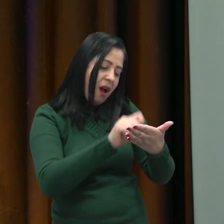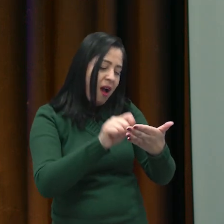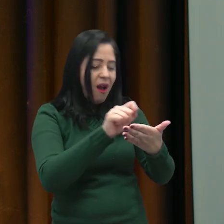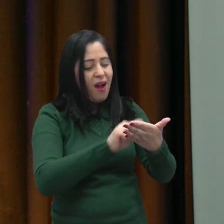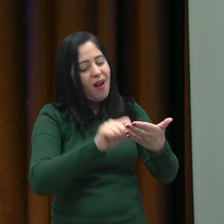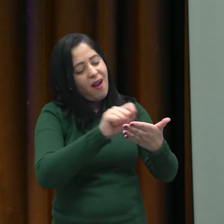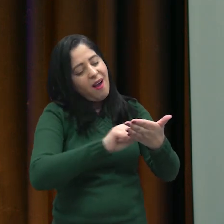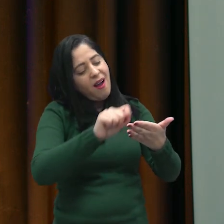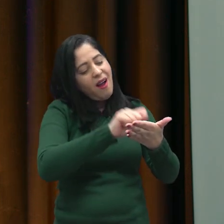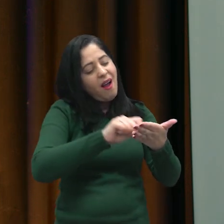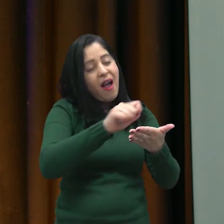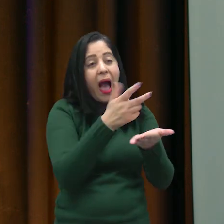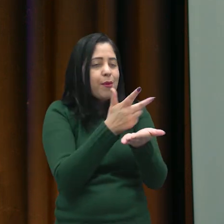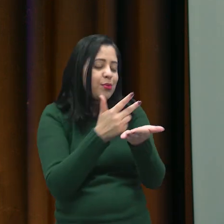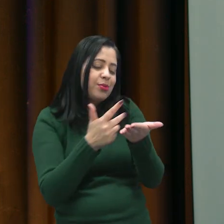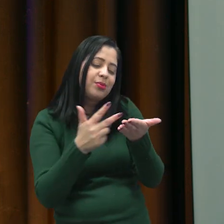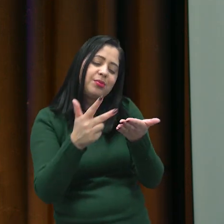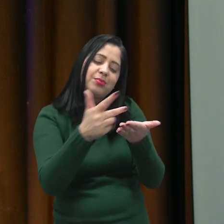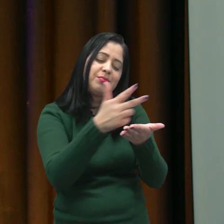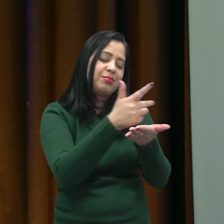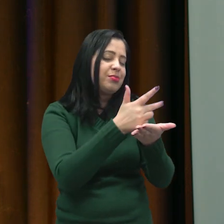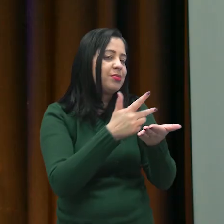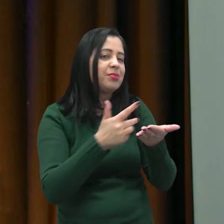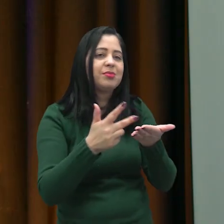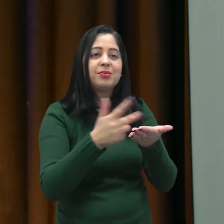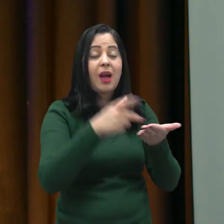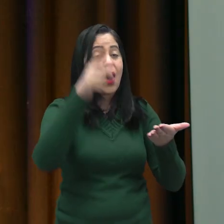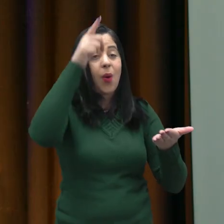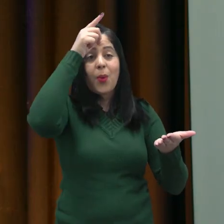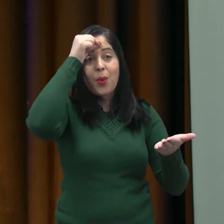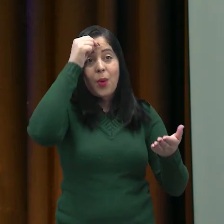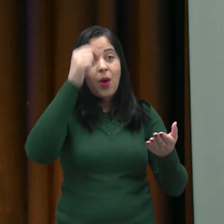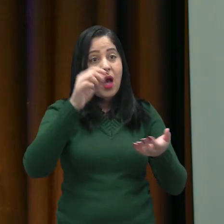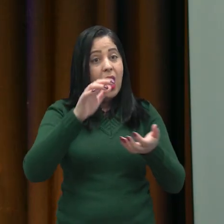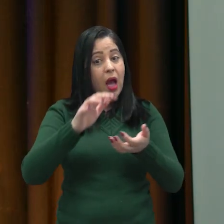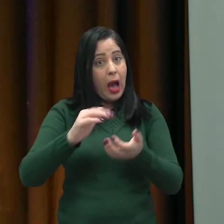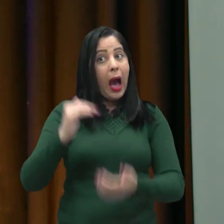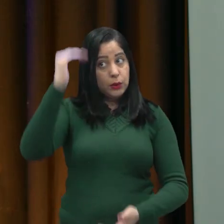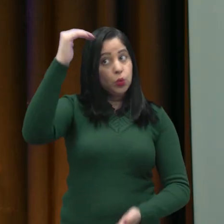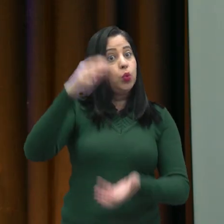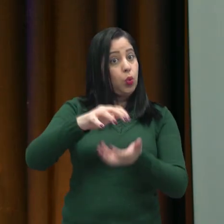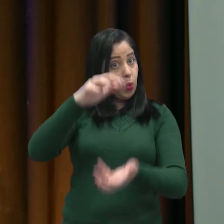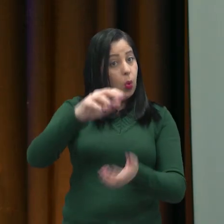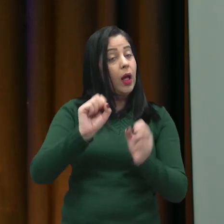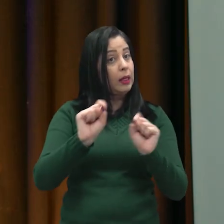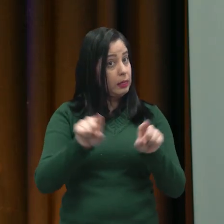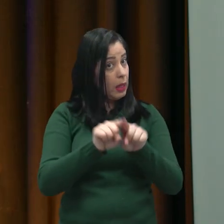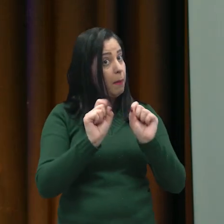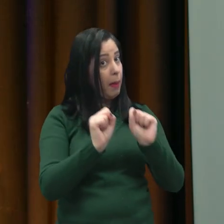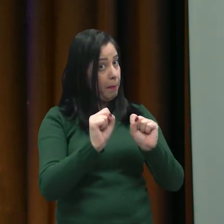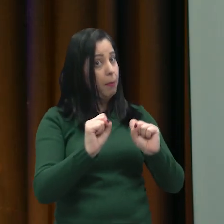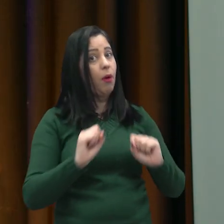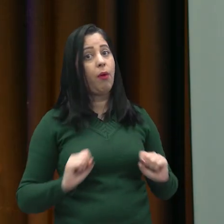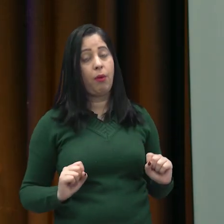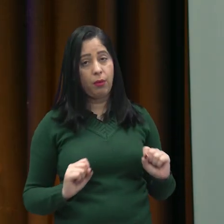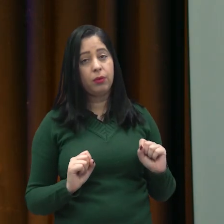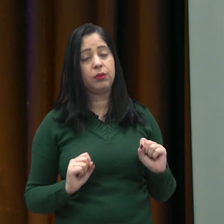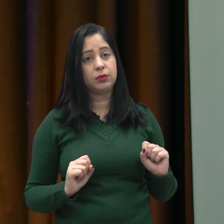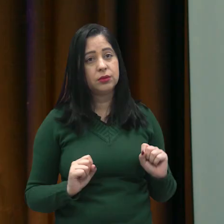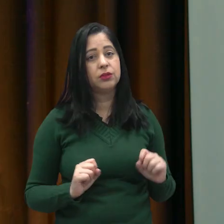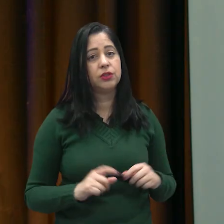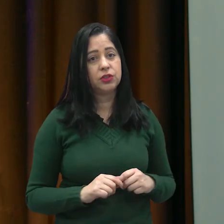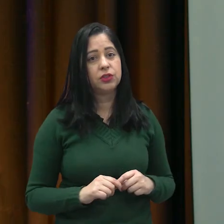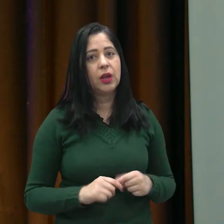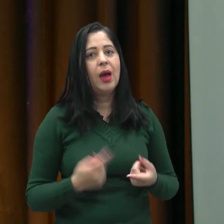para o adolescente, até mesmo para os adultos e idosos, sem sombra de dúvida, tem um